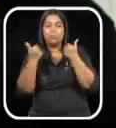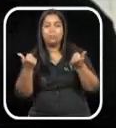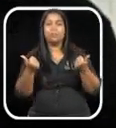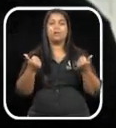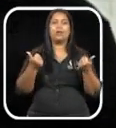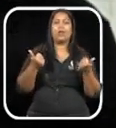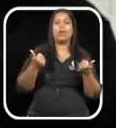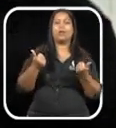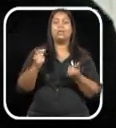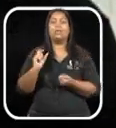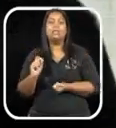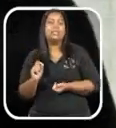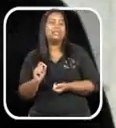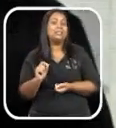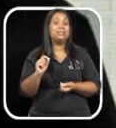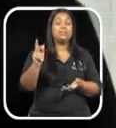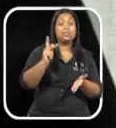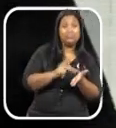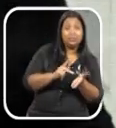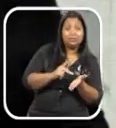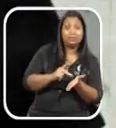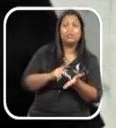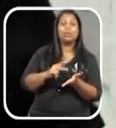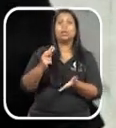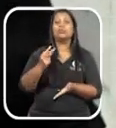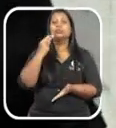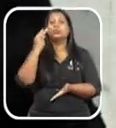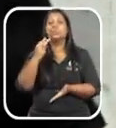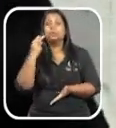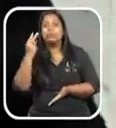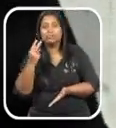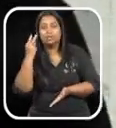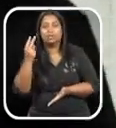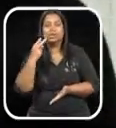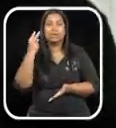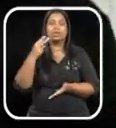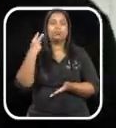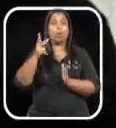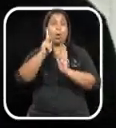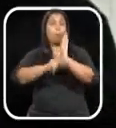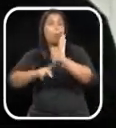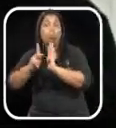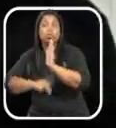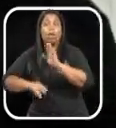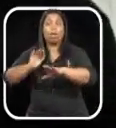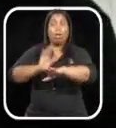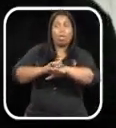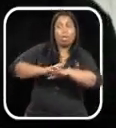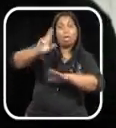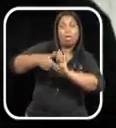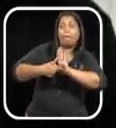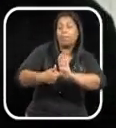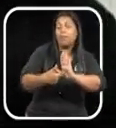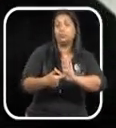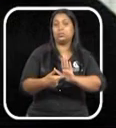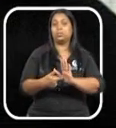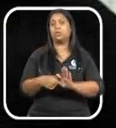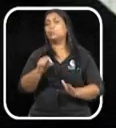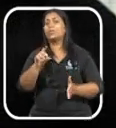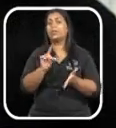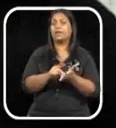ele apresenta, porque, na verdade, ele discute o projeto dos outros vereadores. Ele também é o contraponto, ele está aqui justamente para isso, para